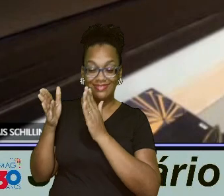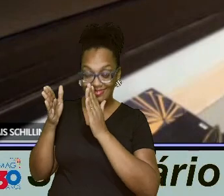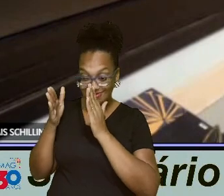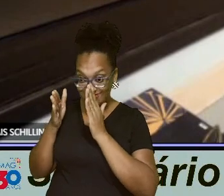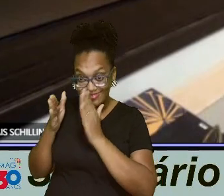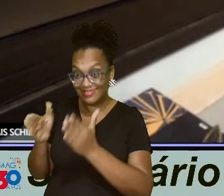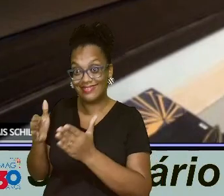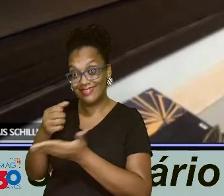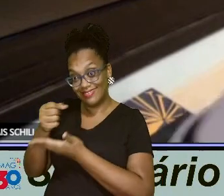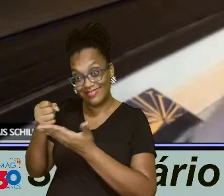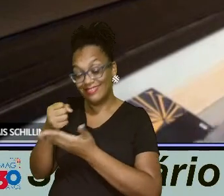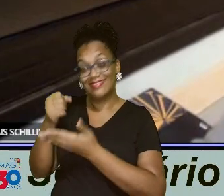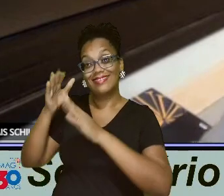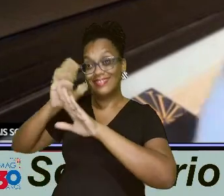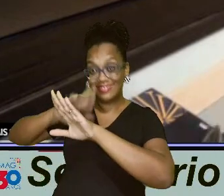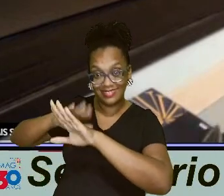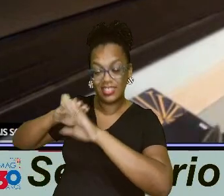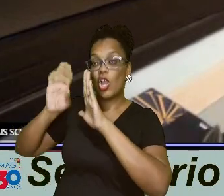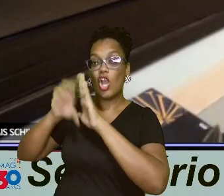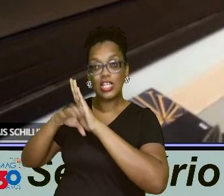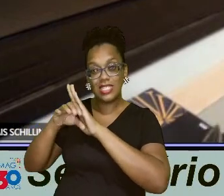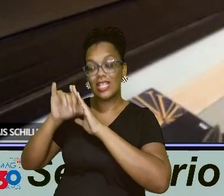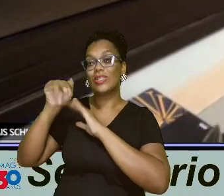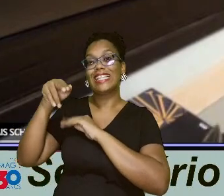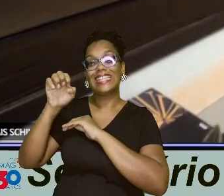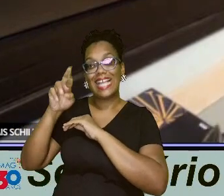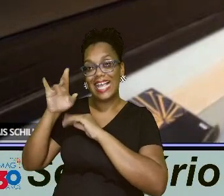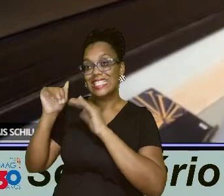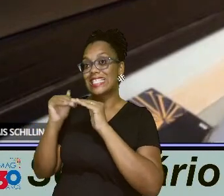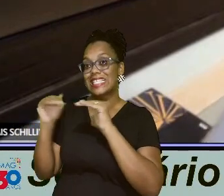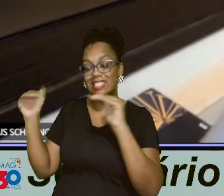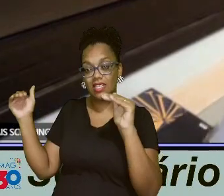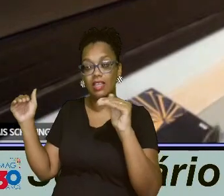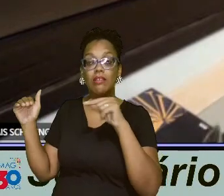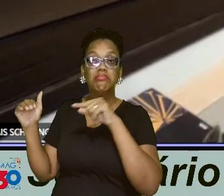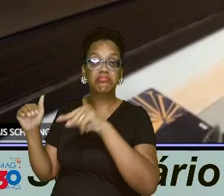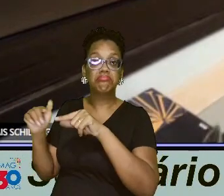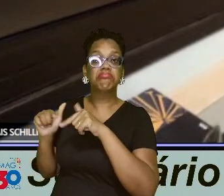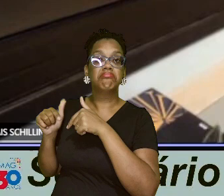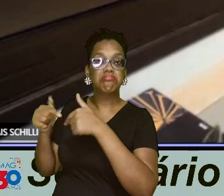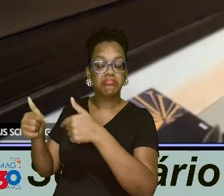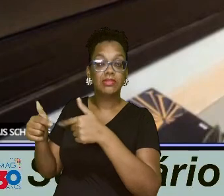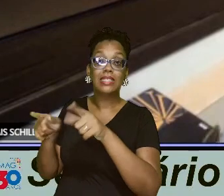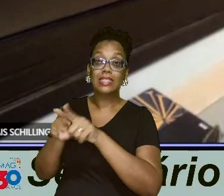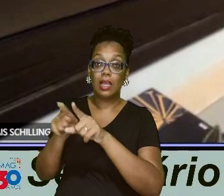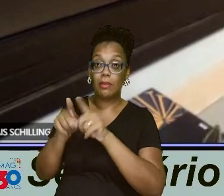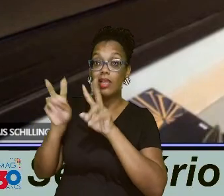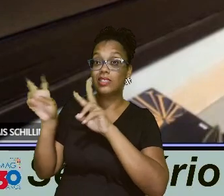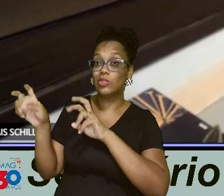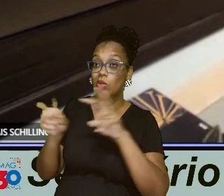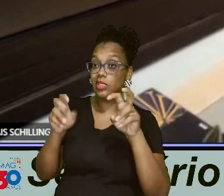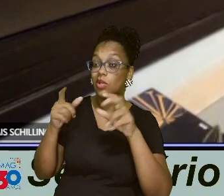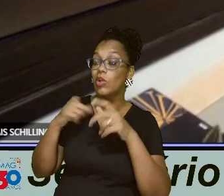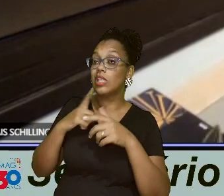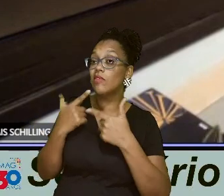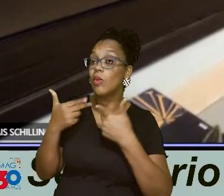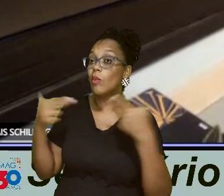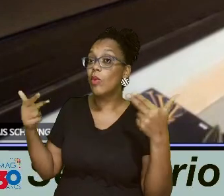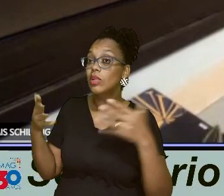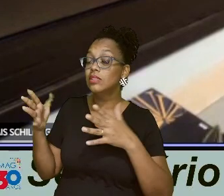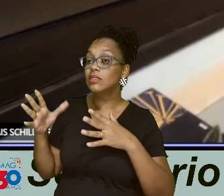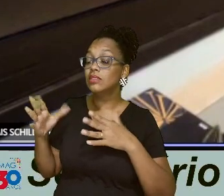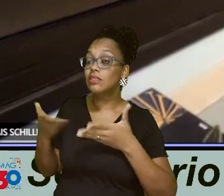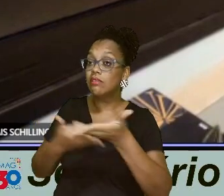é o precedente, é o conceito de inércia que veio do precedente, portanto, eu vou aplicar, inclusive, para situações em que houve alguma movimentação,